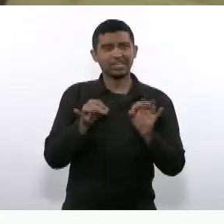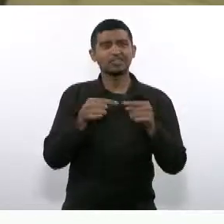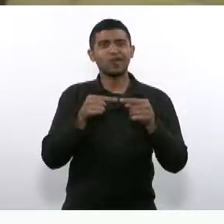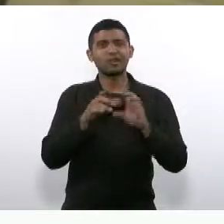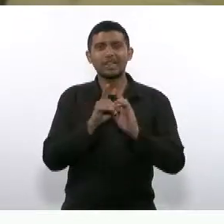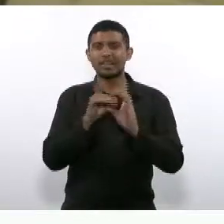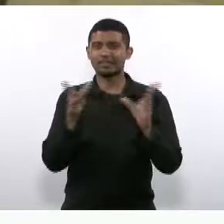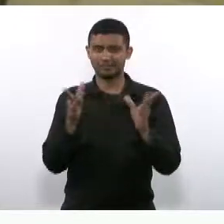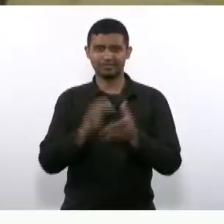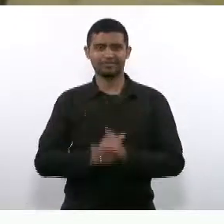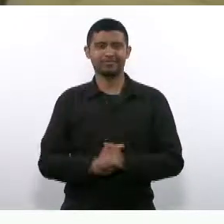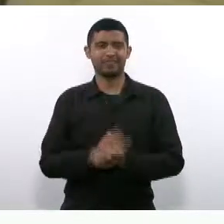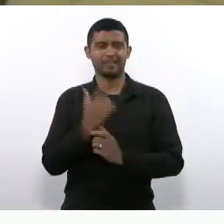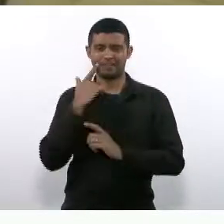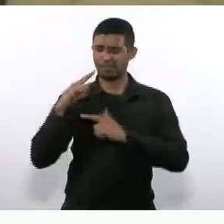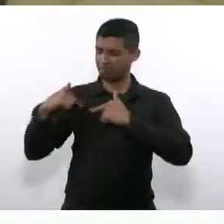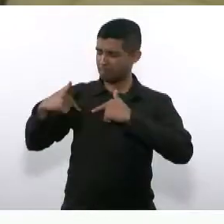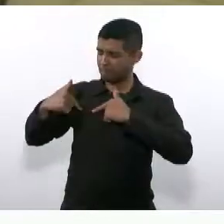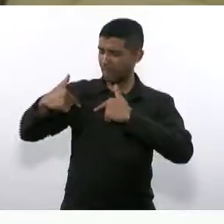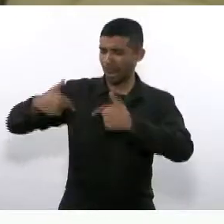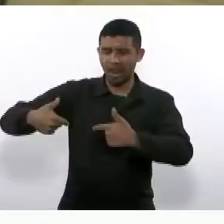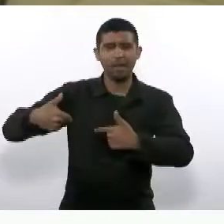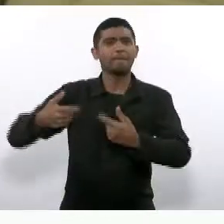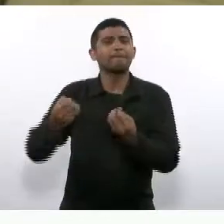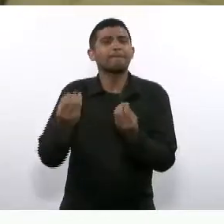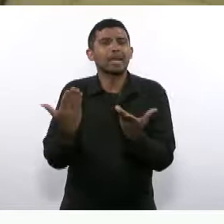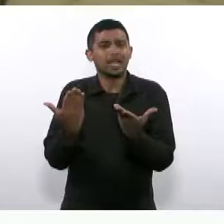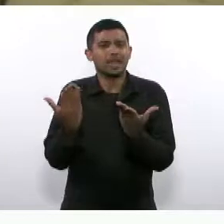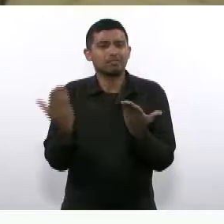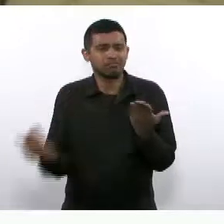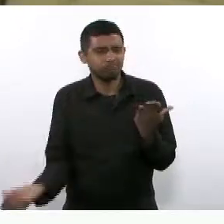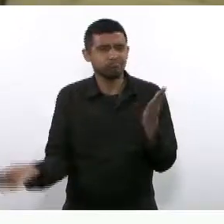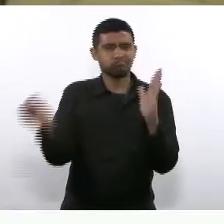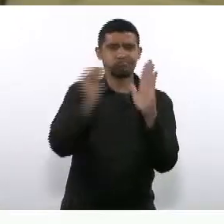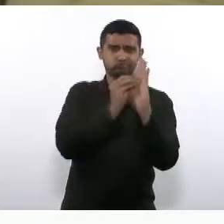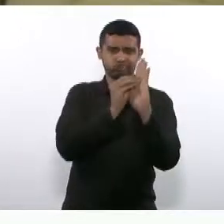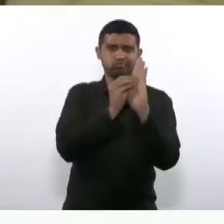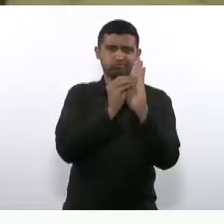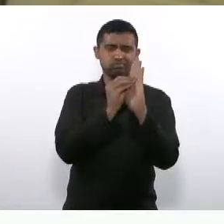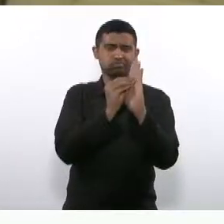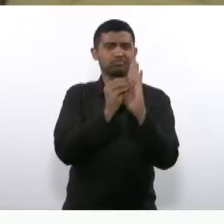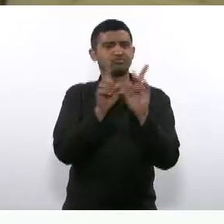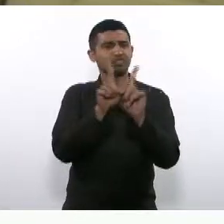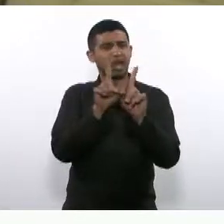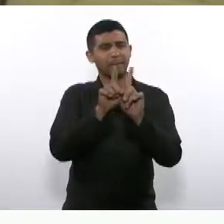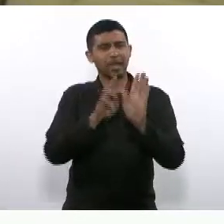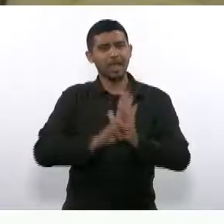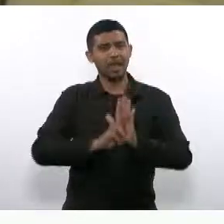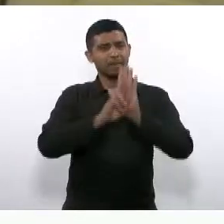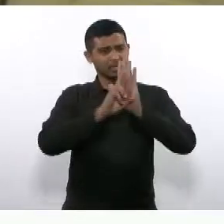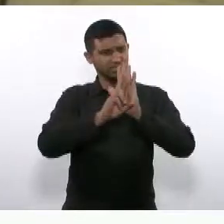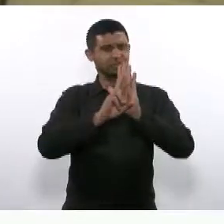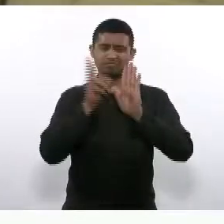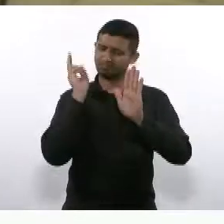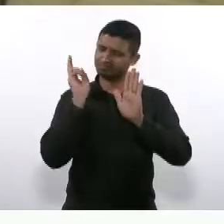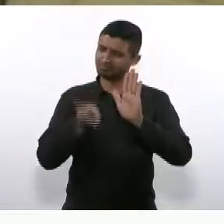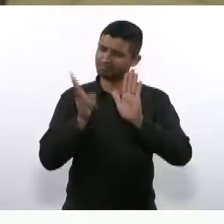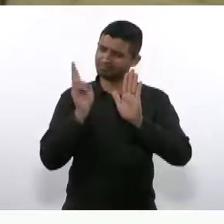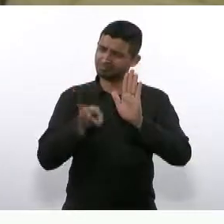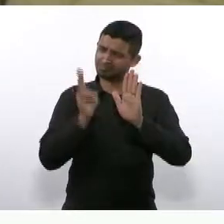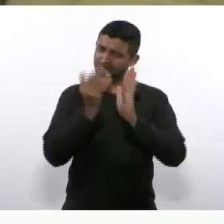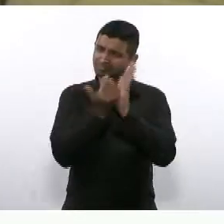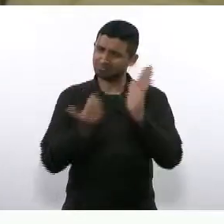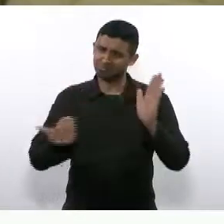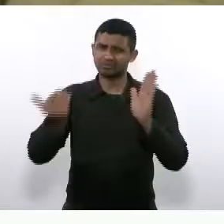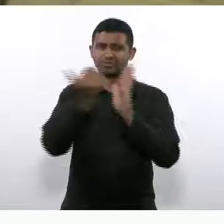redemocratização, a luta pela implementação e pela representação cada vez